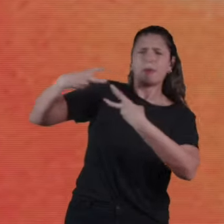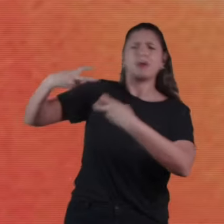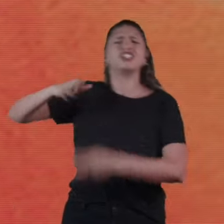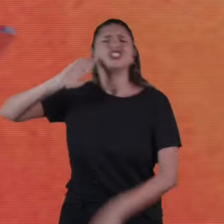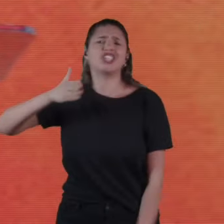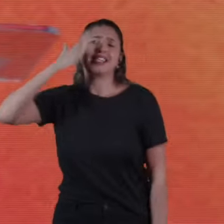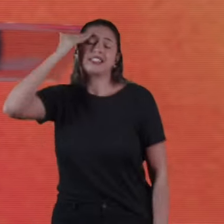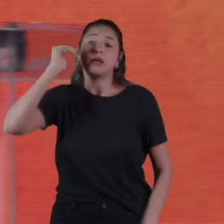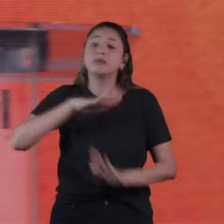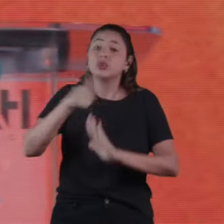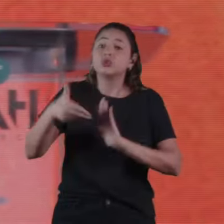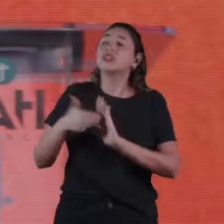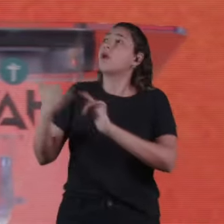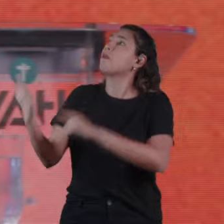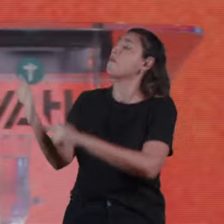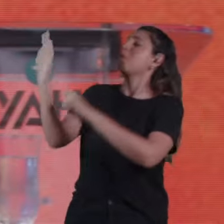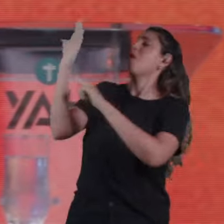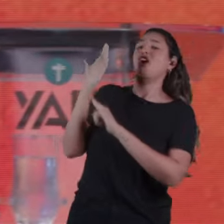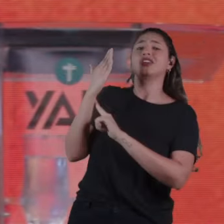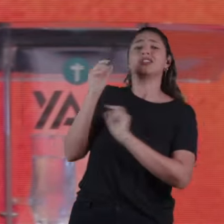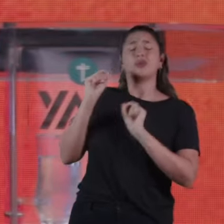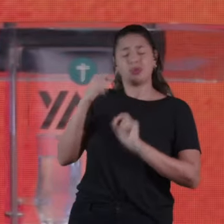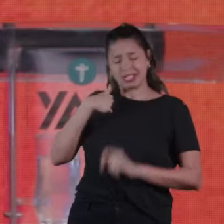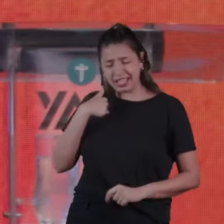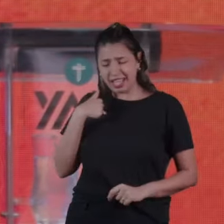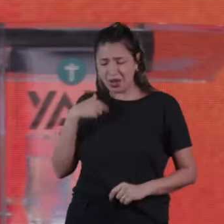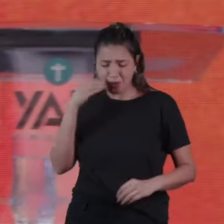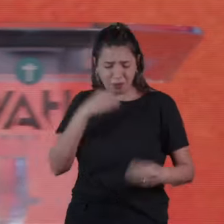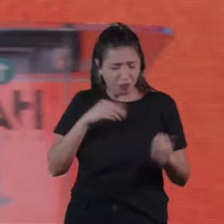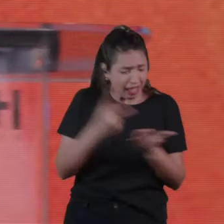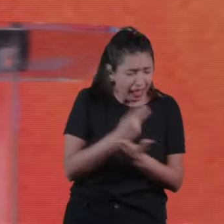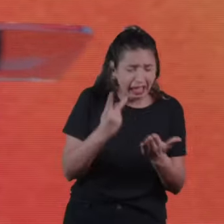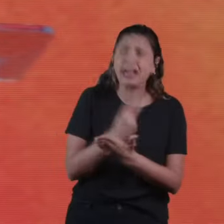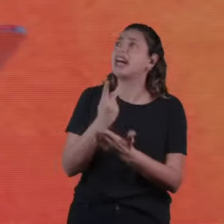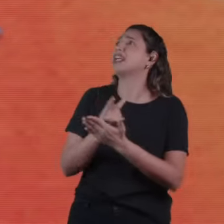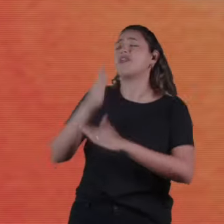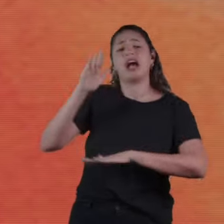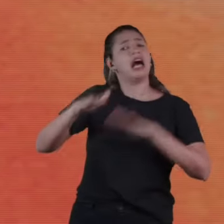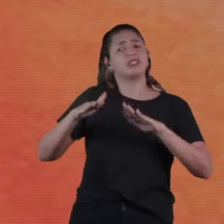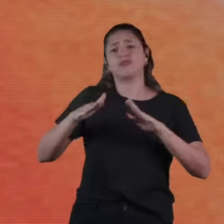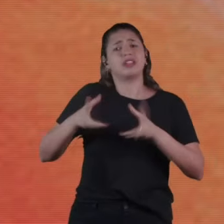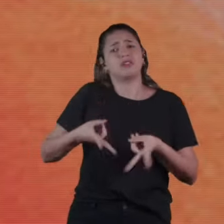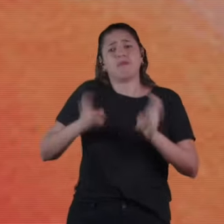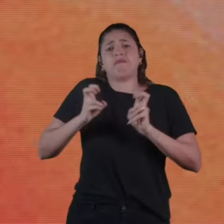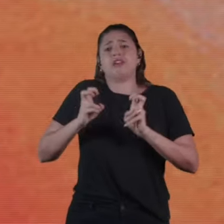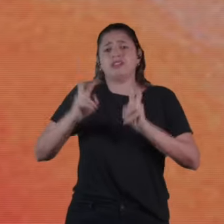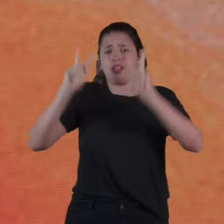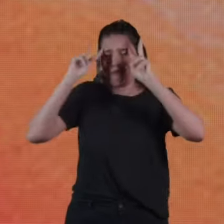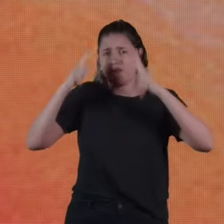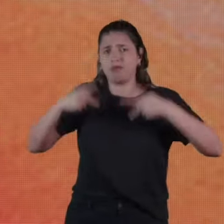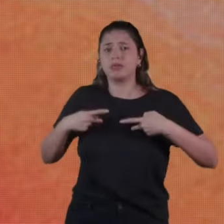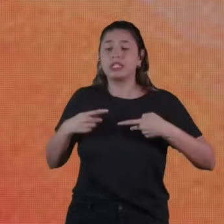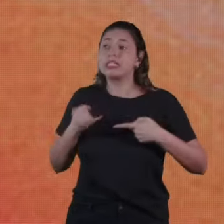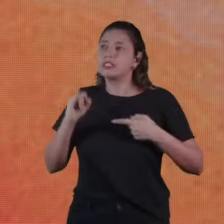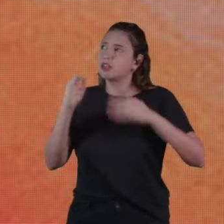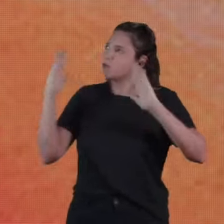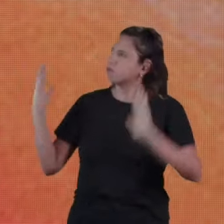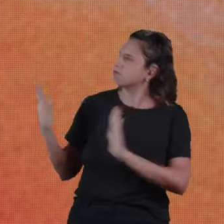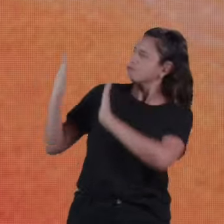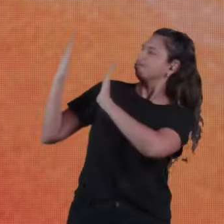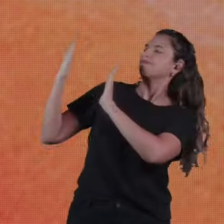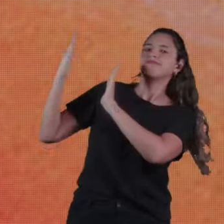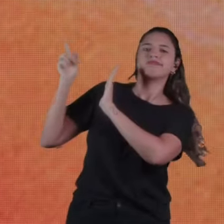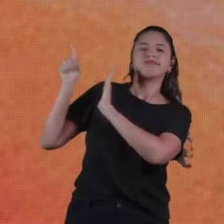para mim o que é que há no meu coração que talvez nem eu esteja entendendo. Quando eu estou diante de um Deus onisciente, eu